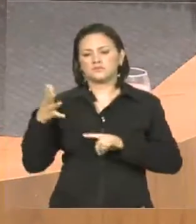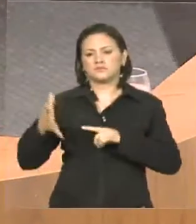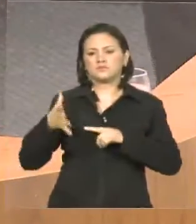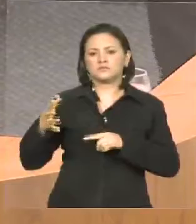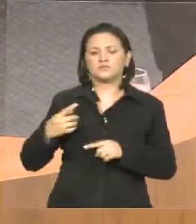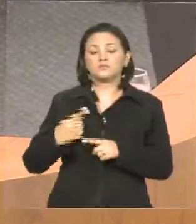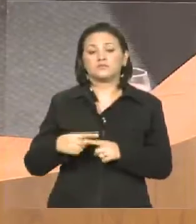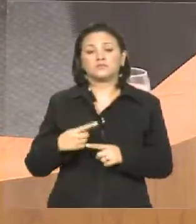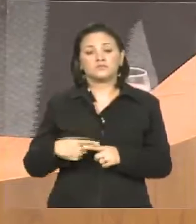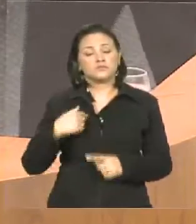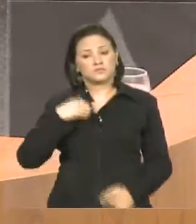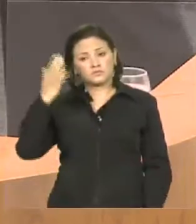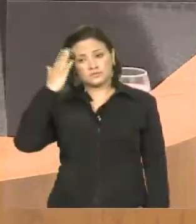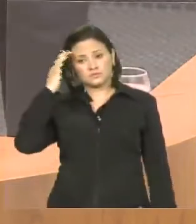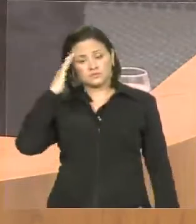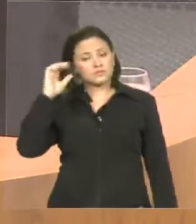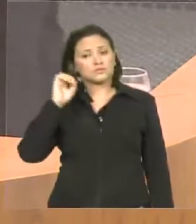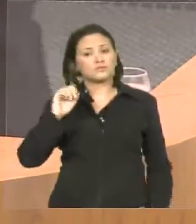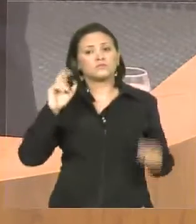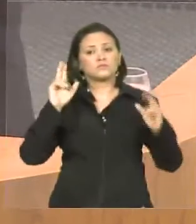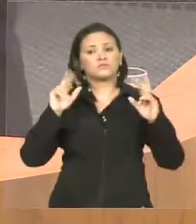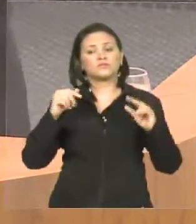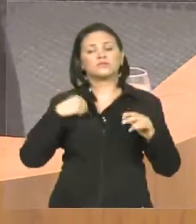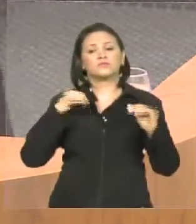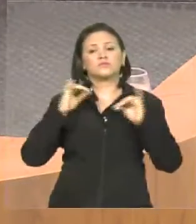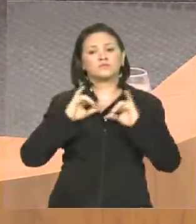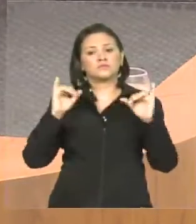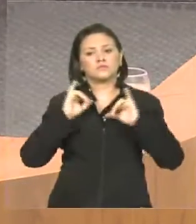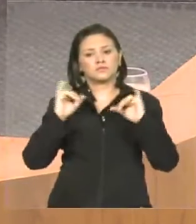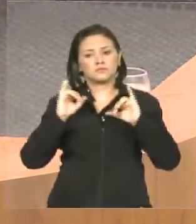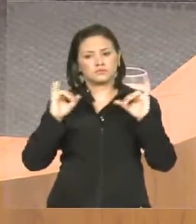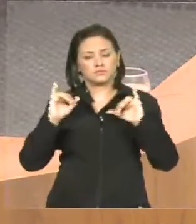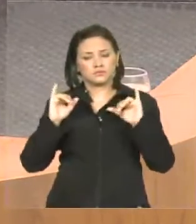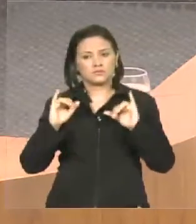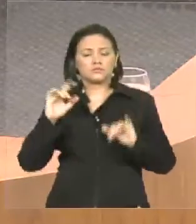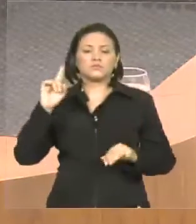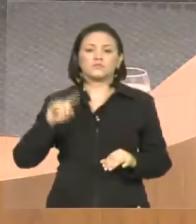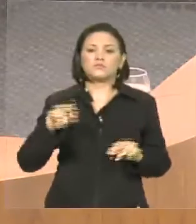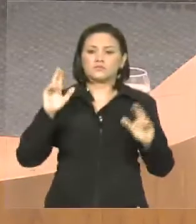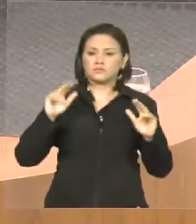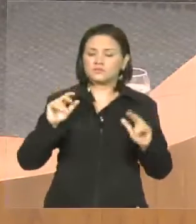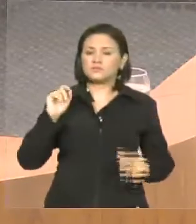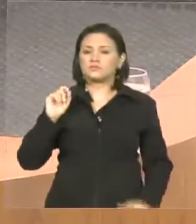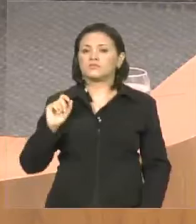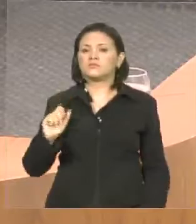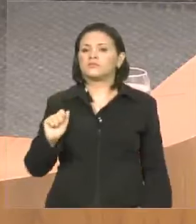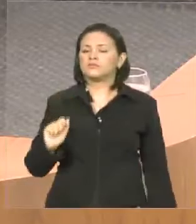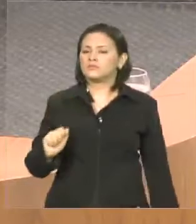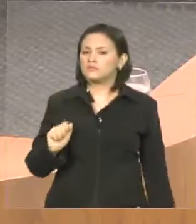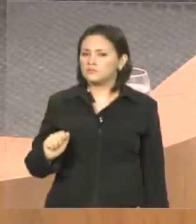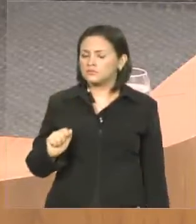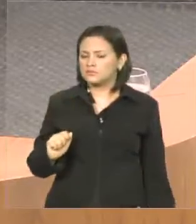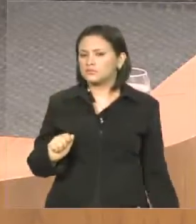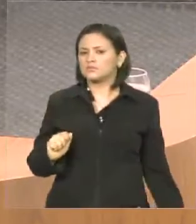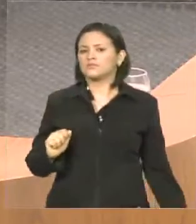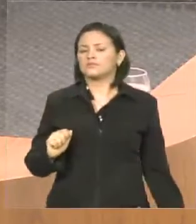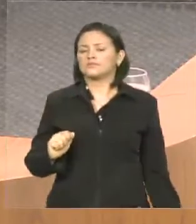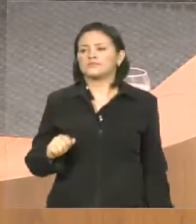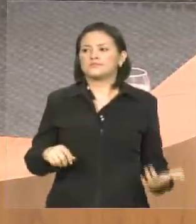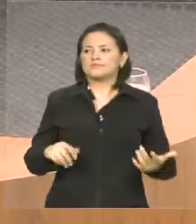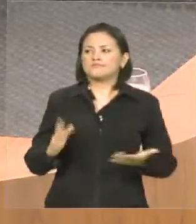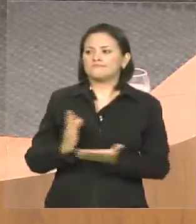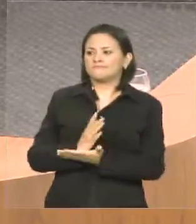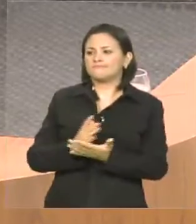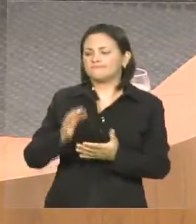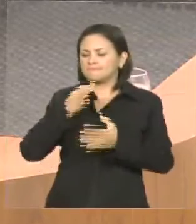entendo que o tema que eu vou debater é um assunto que pode gerar polêmica e que, ao